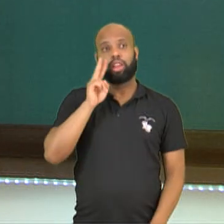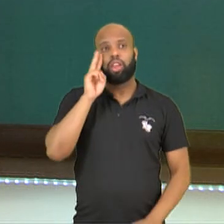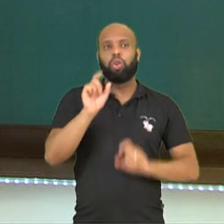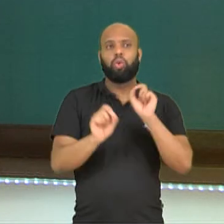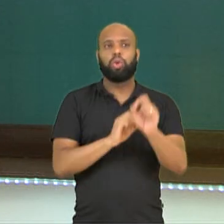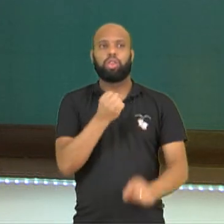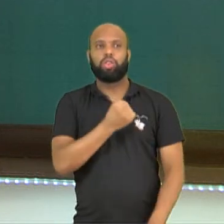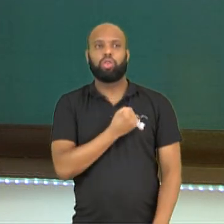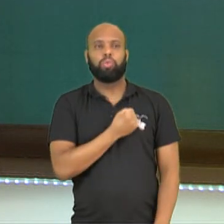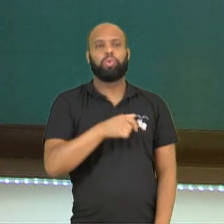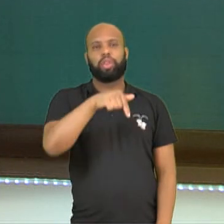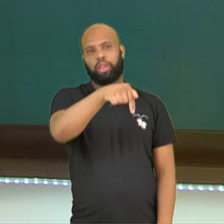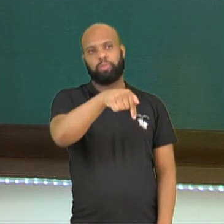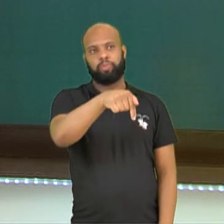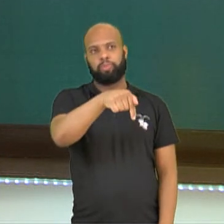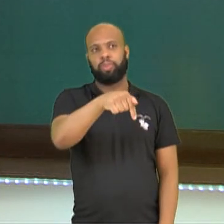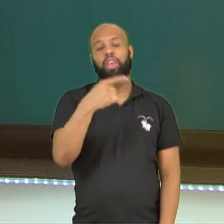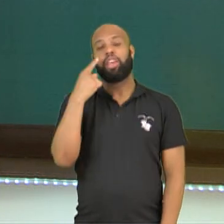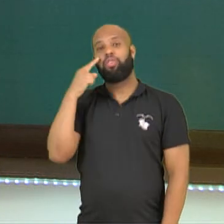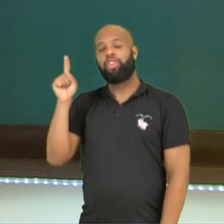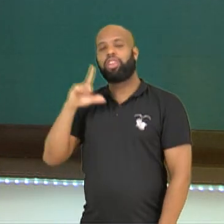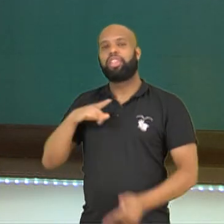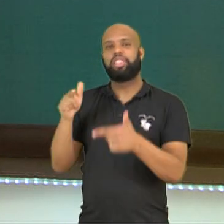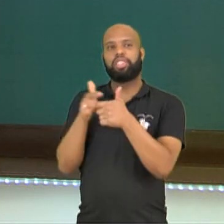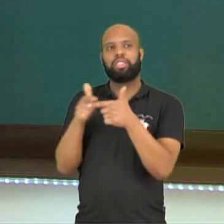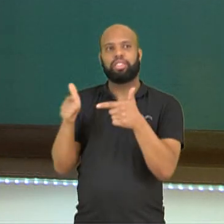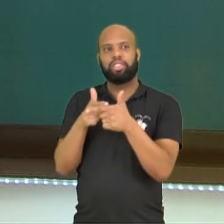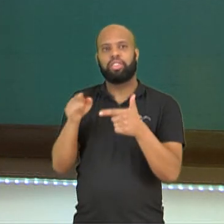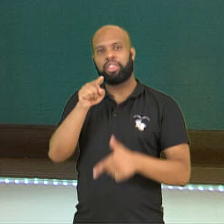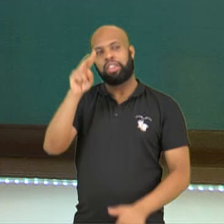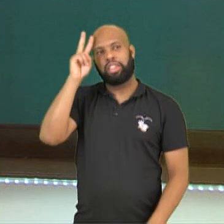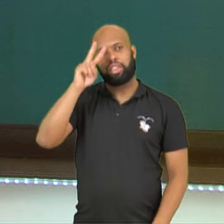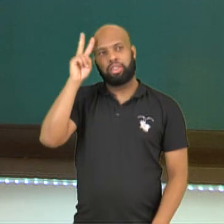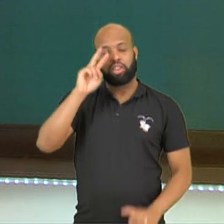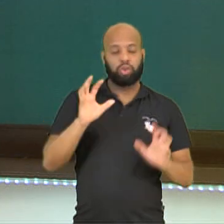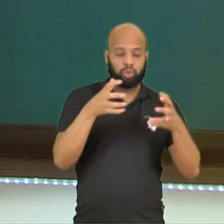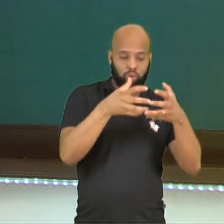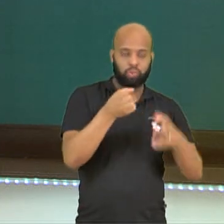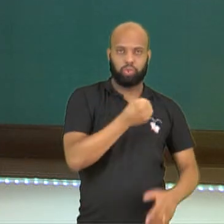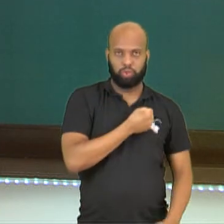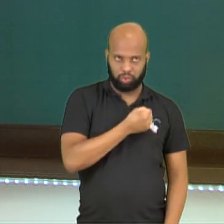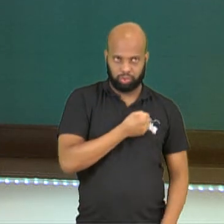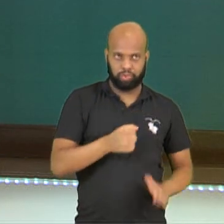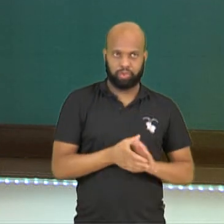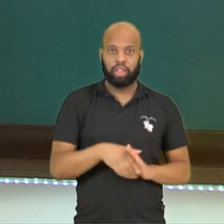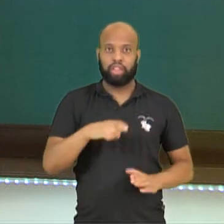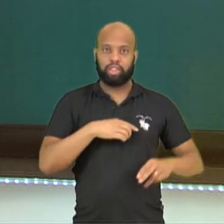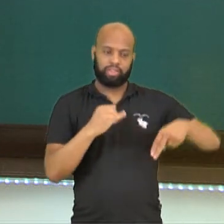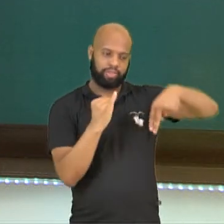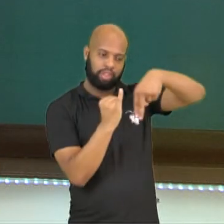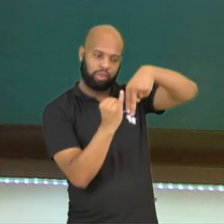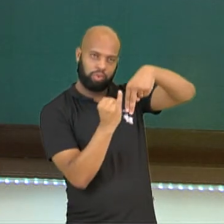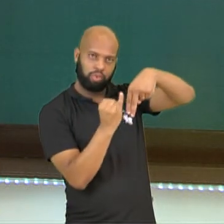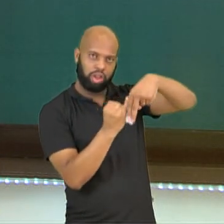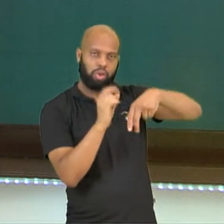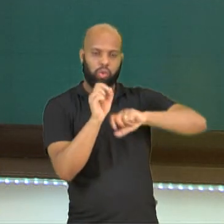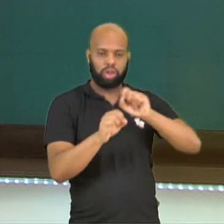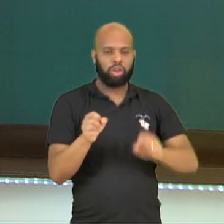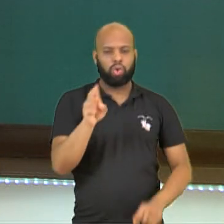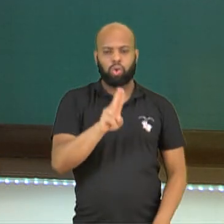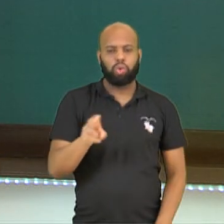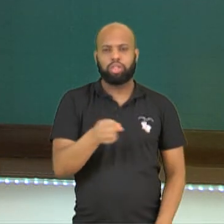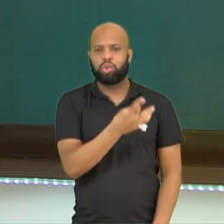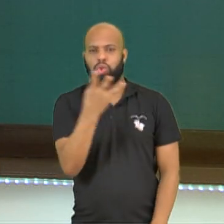número racional? Aqui tem uma divisão para que você lembre dos conjuntos numéricos, ok? Naturais são os números da